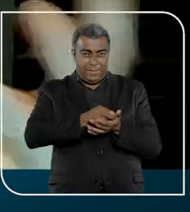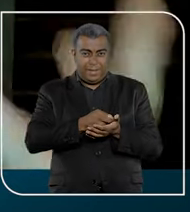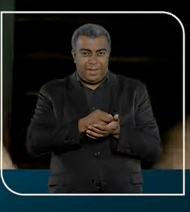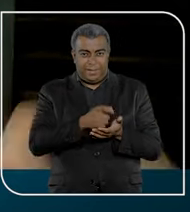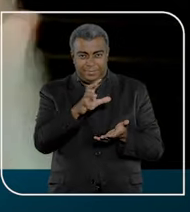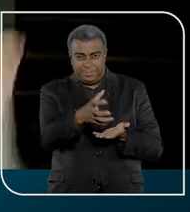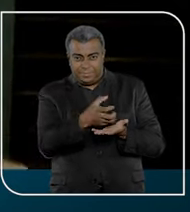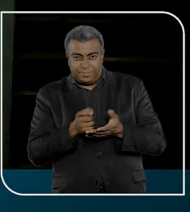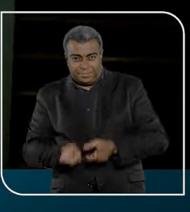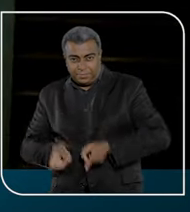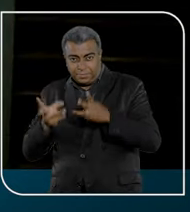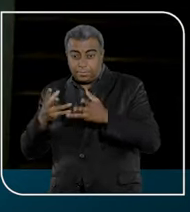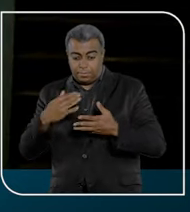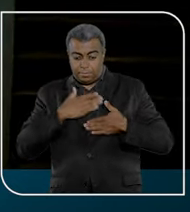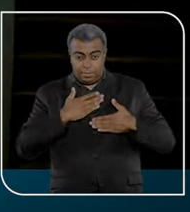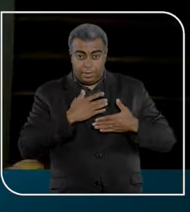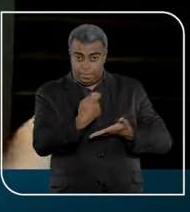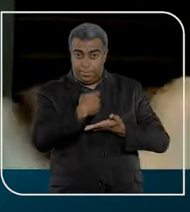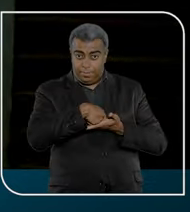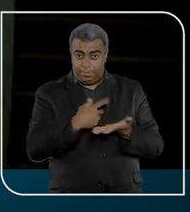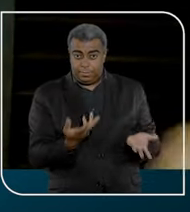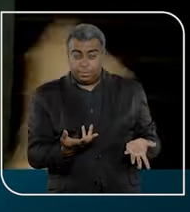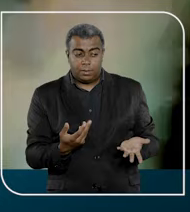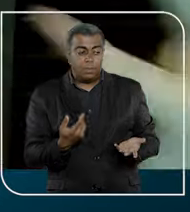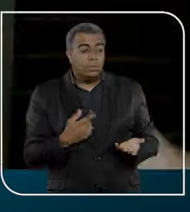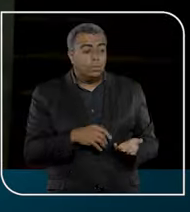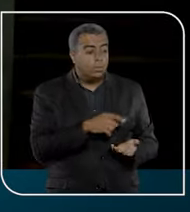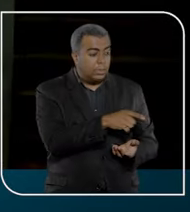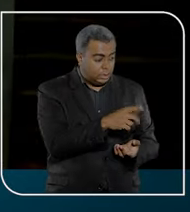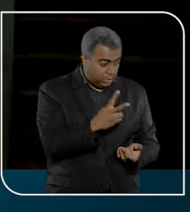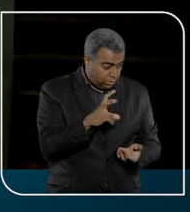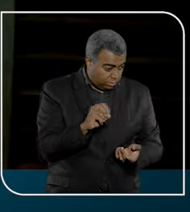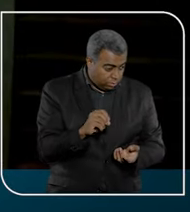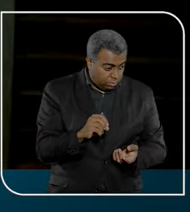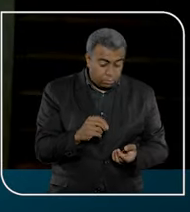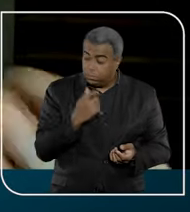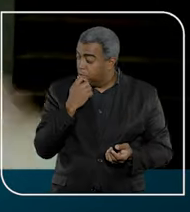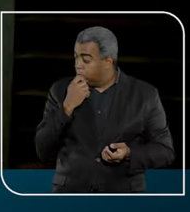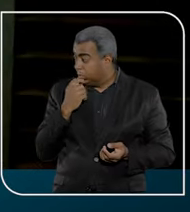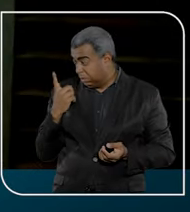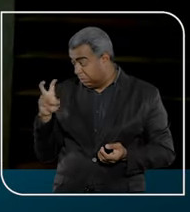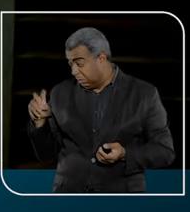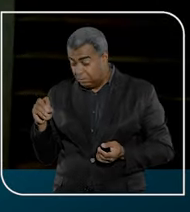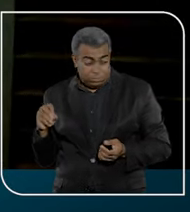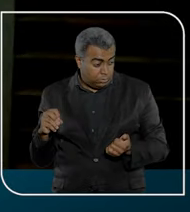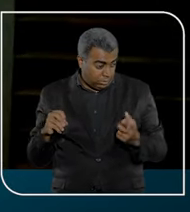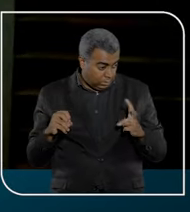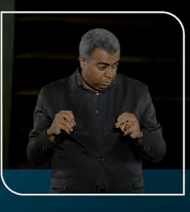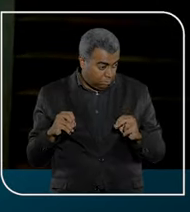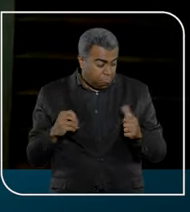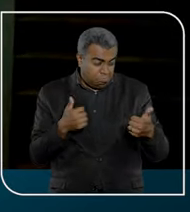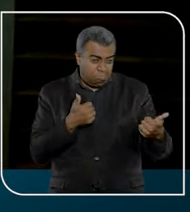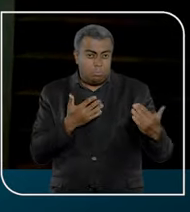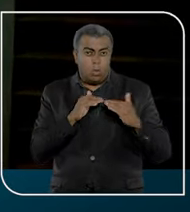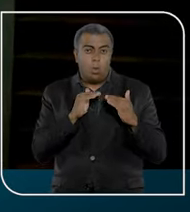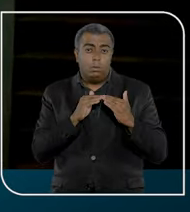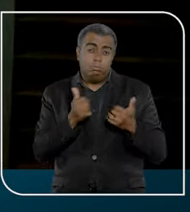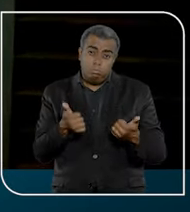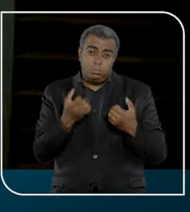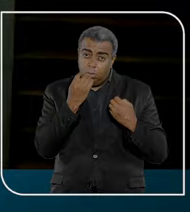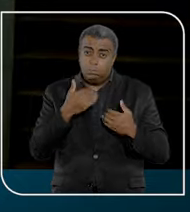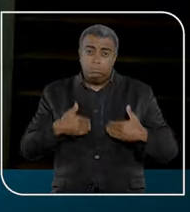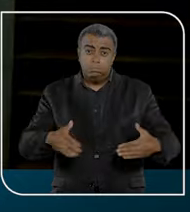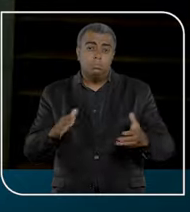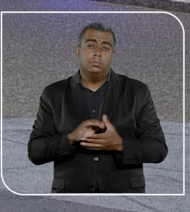execução é feita para satisfazê-lo. Então, ele é o ator principal, né? Se ele fala é 150, então vai ser